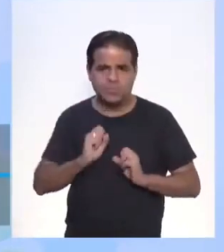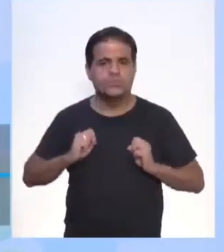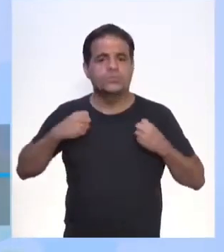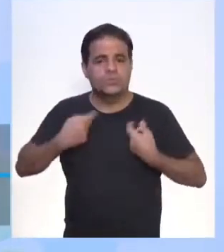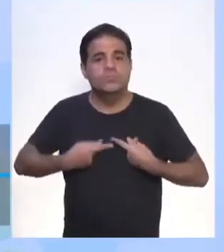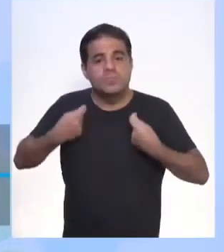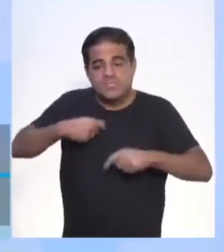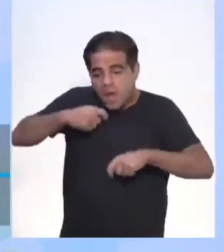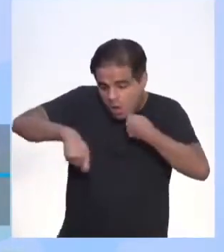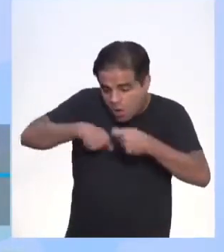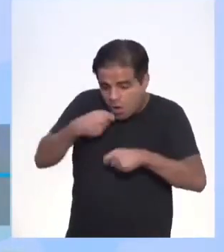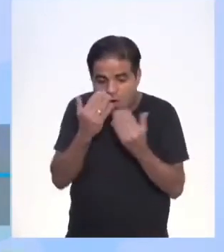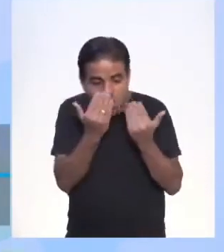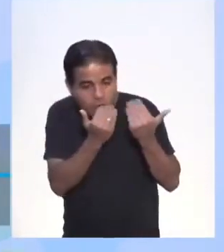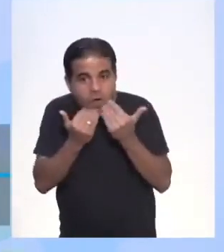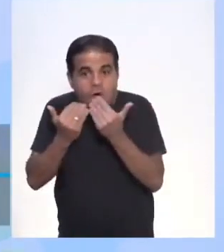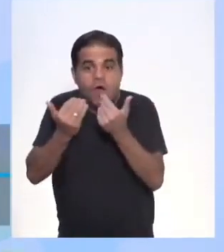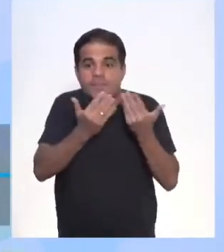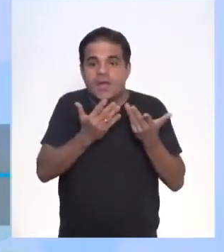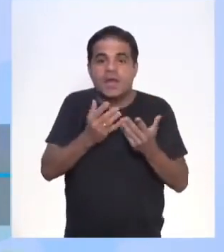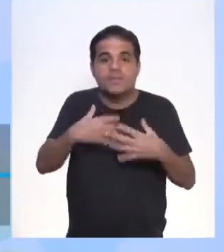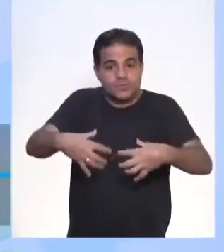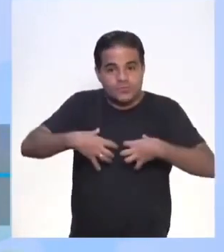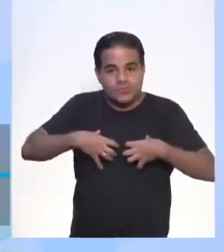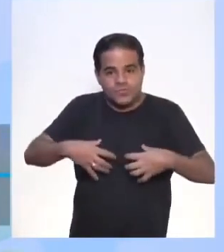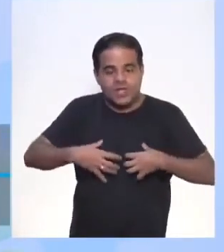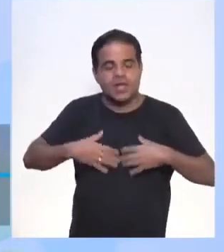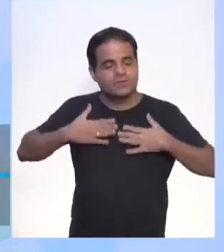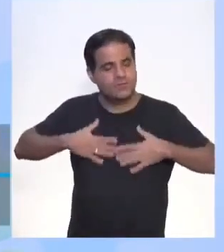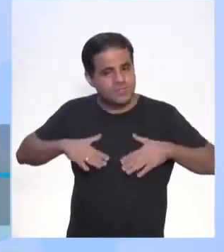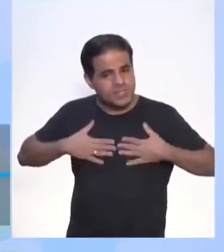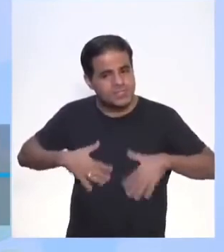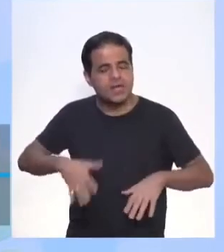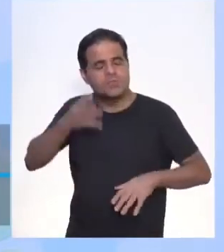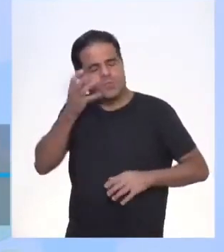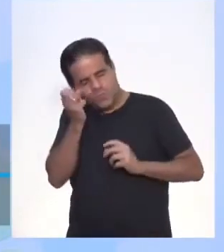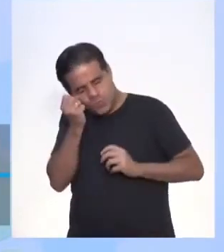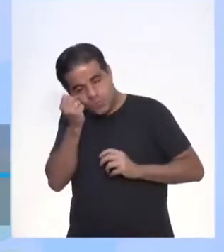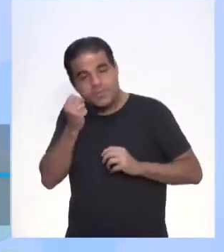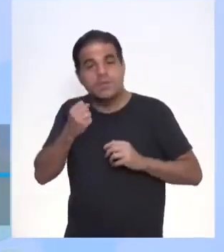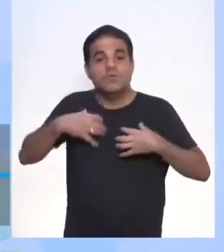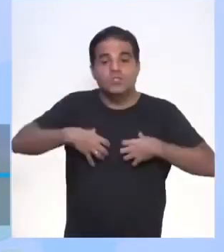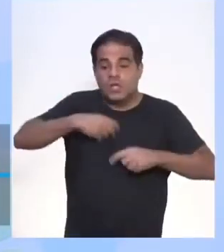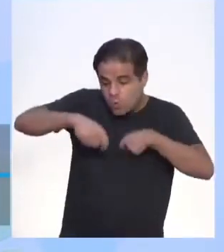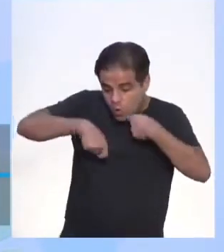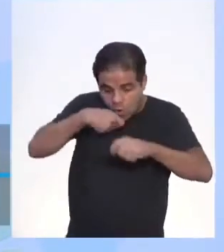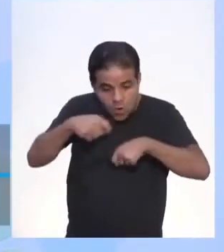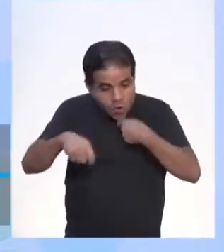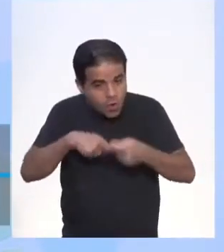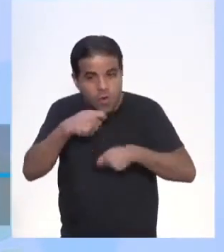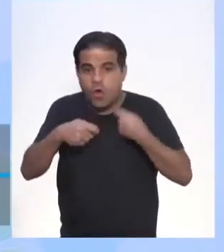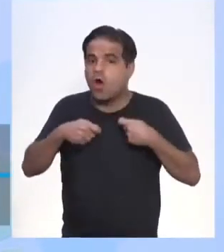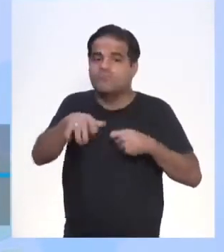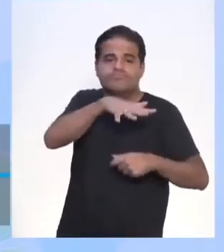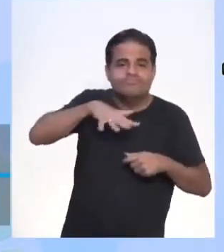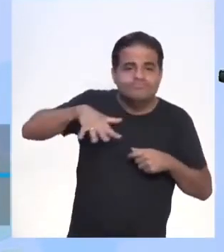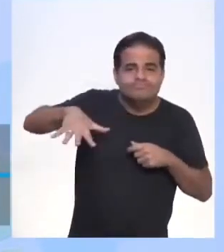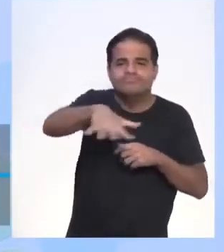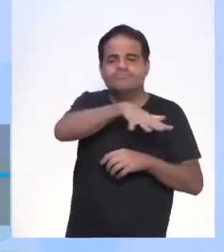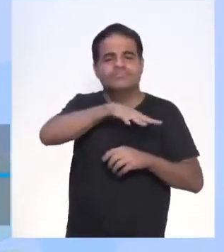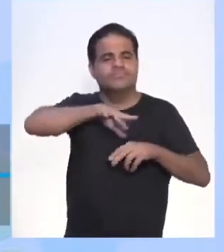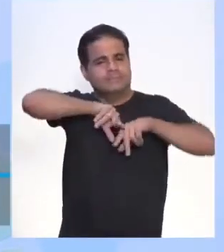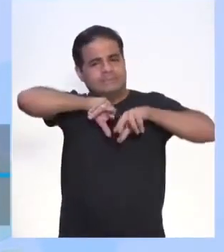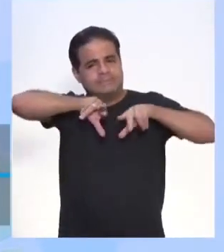de alimento, mas a forma que nós dormimos e descansamos e a forma que nós nos alimentamos está permeado, está envolvido